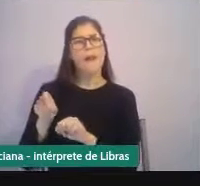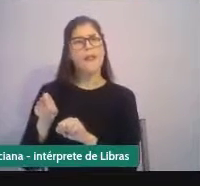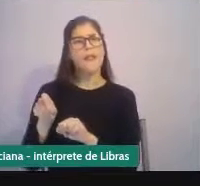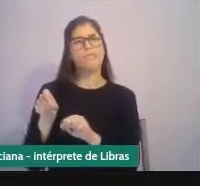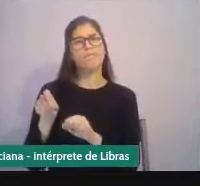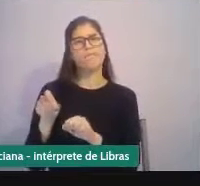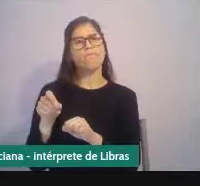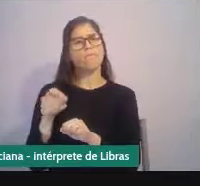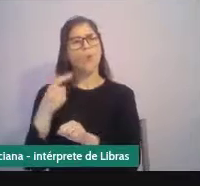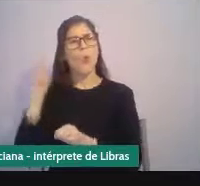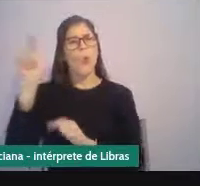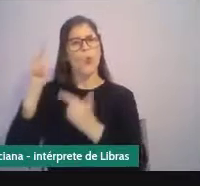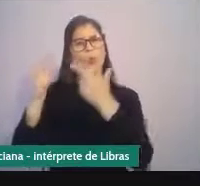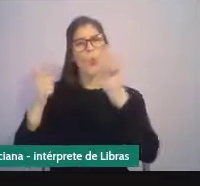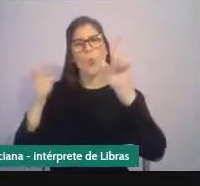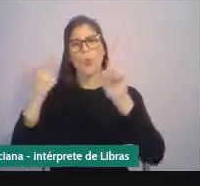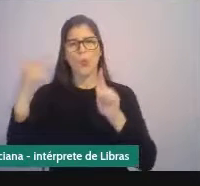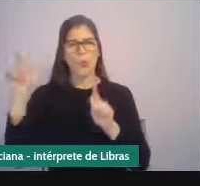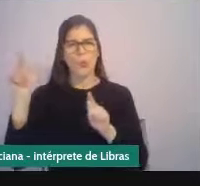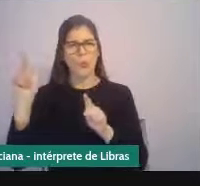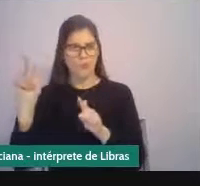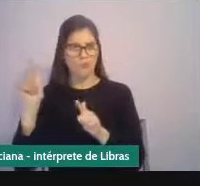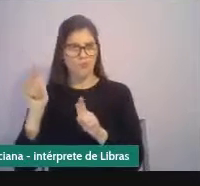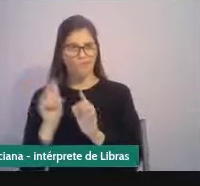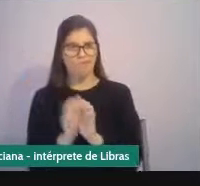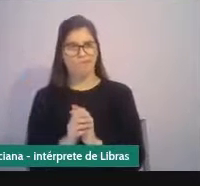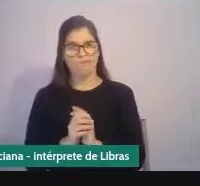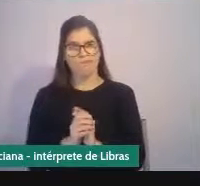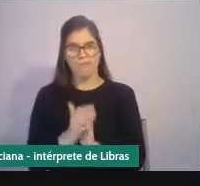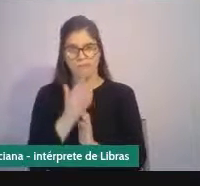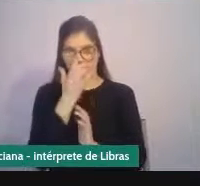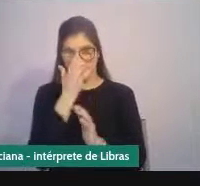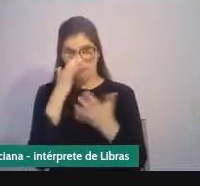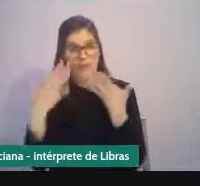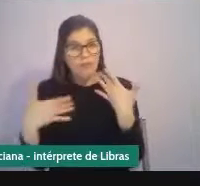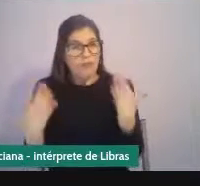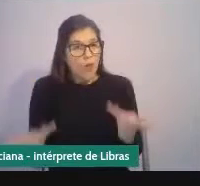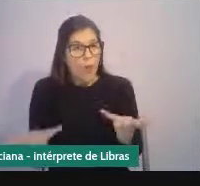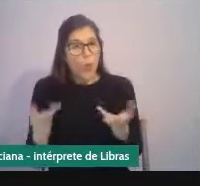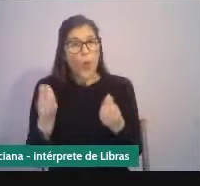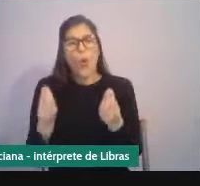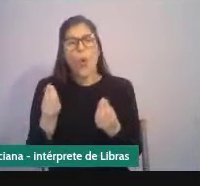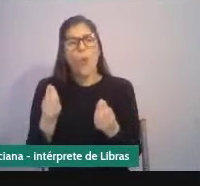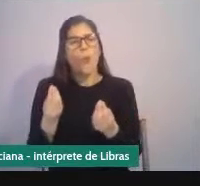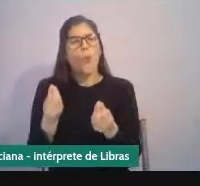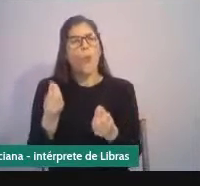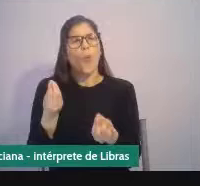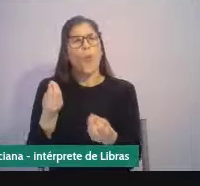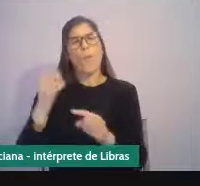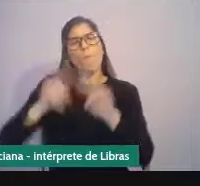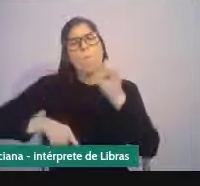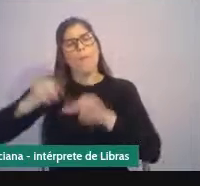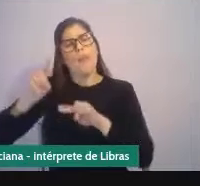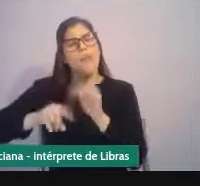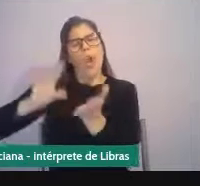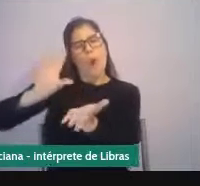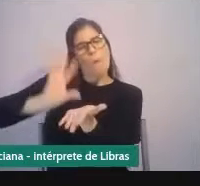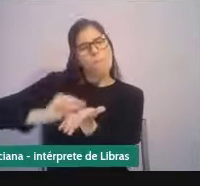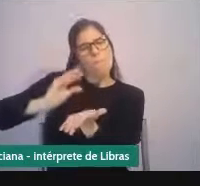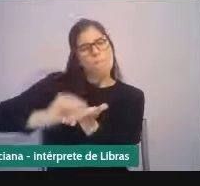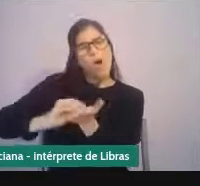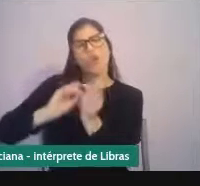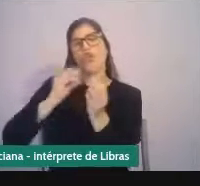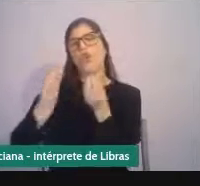são aqueles que inicialmente compartilharam. Então, em que medida eles estão baixando e utilizando na organização das